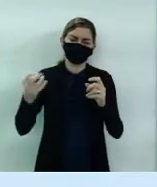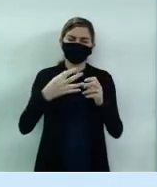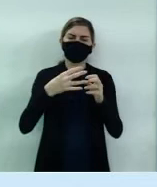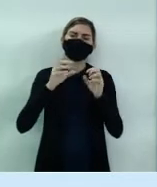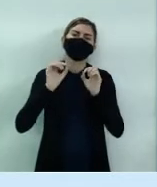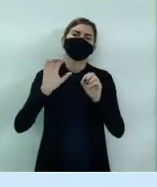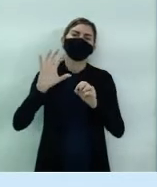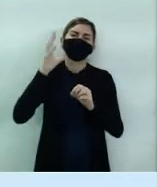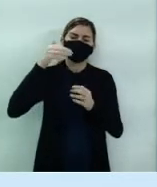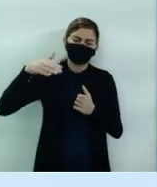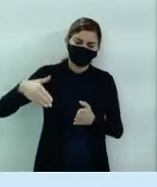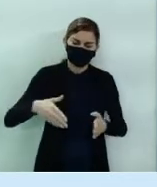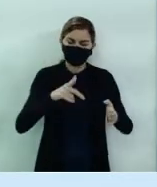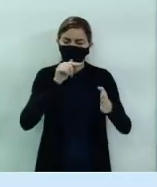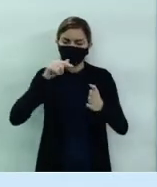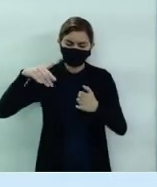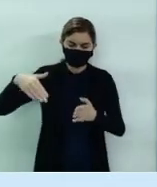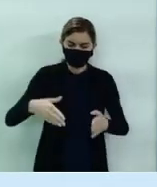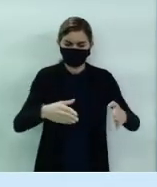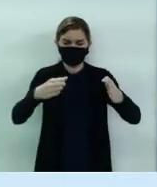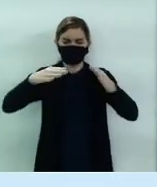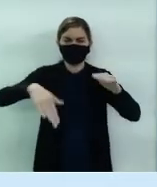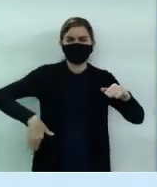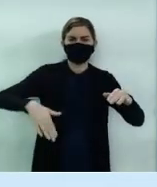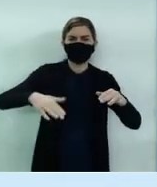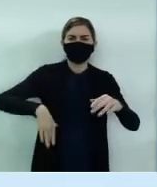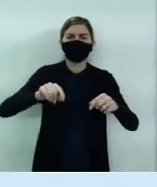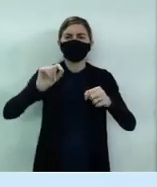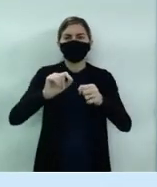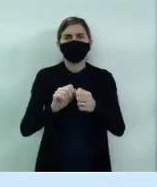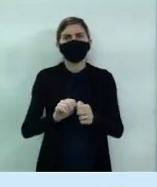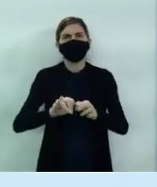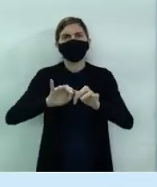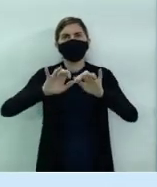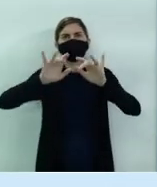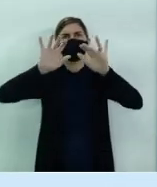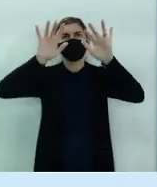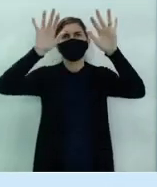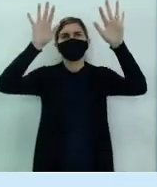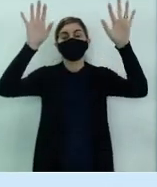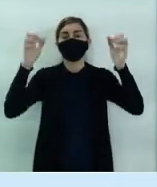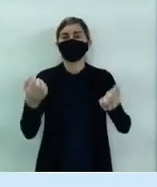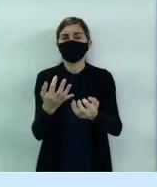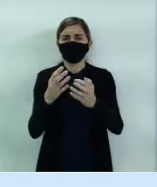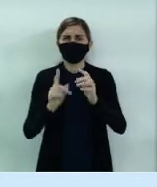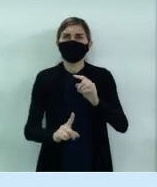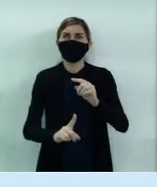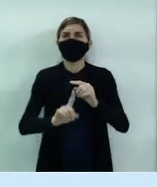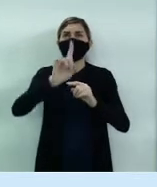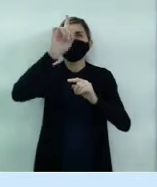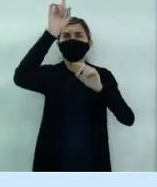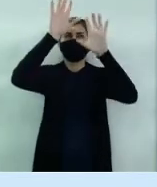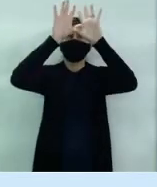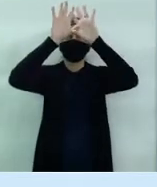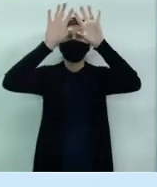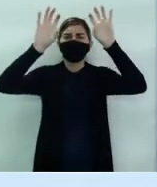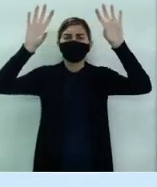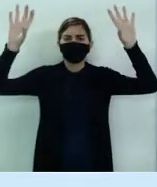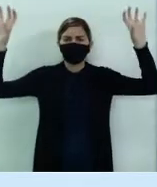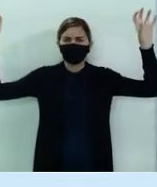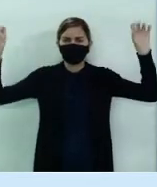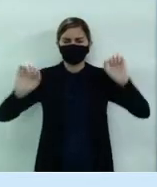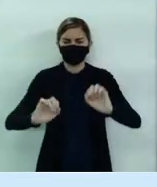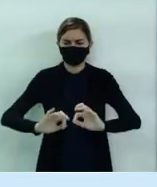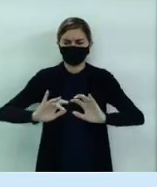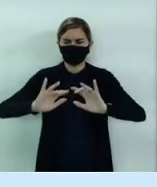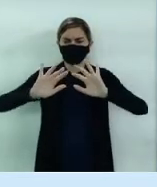as águas dos rios, dos mares? Elas vão evaporar. Então, quando elas chegam lá na nossa atmosfera, a temperatura ela